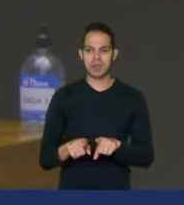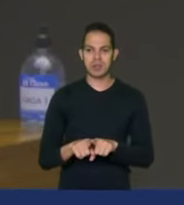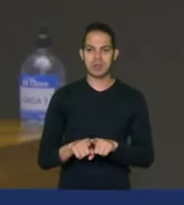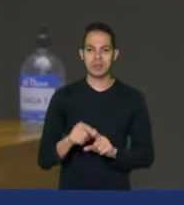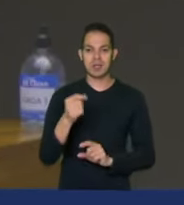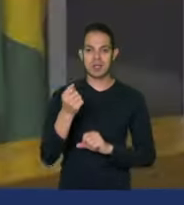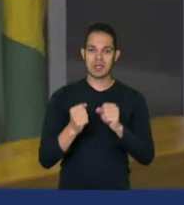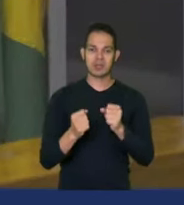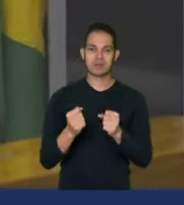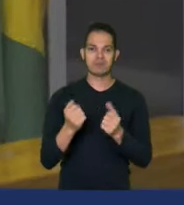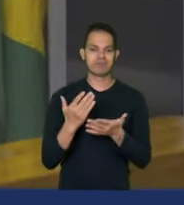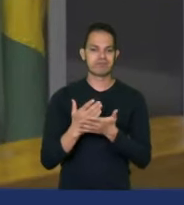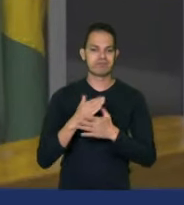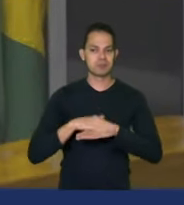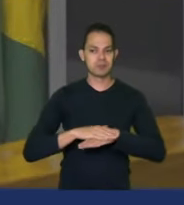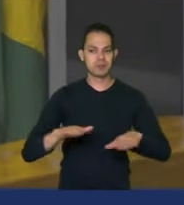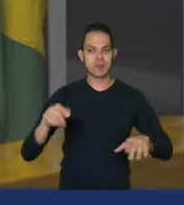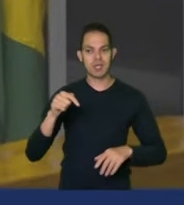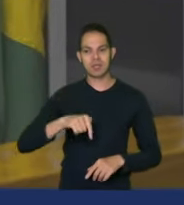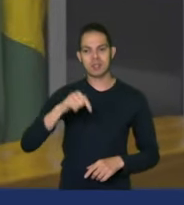brasileira.